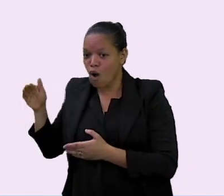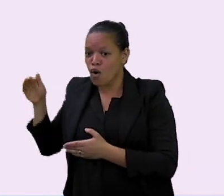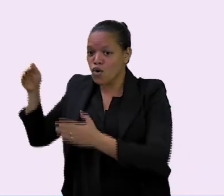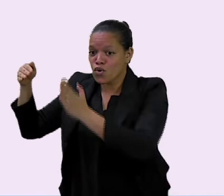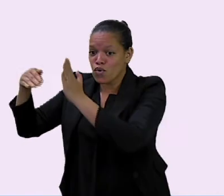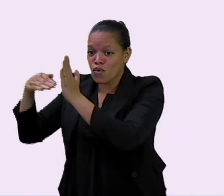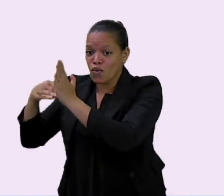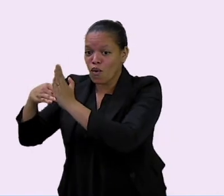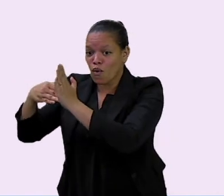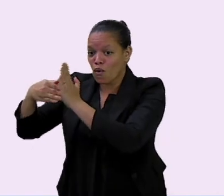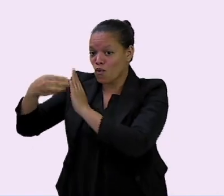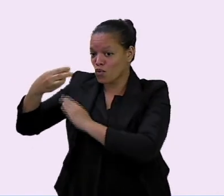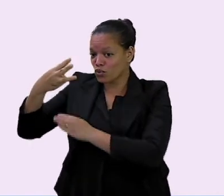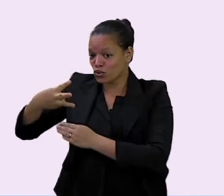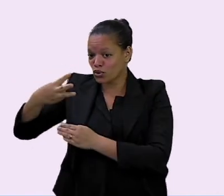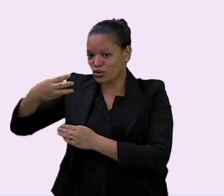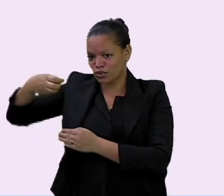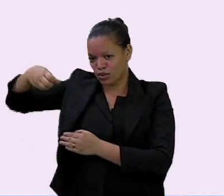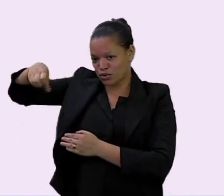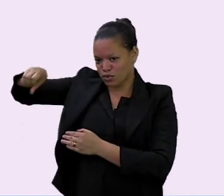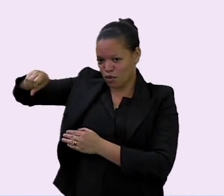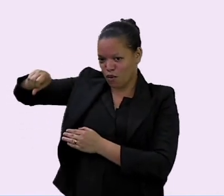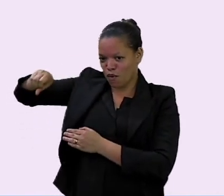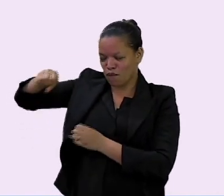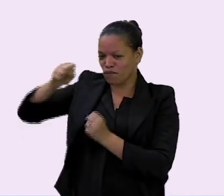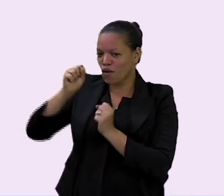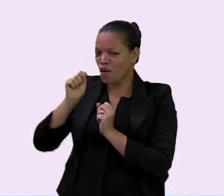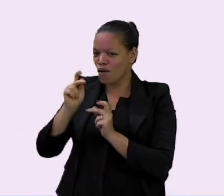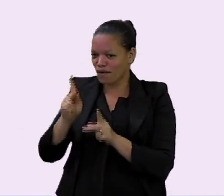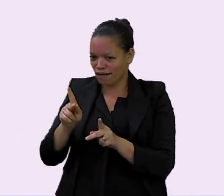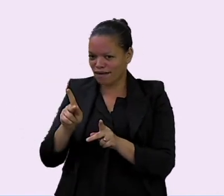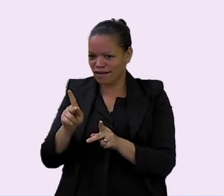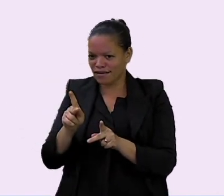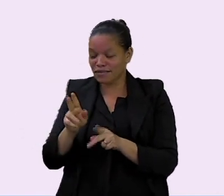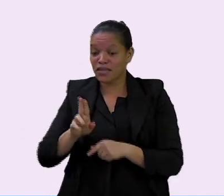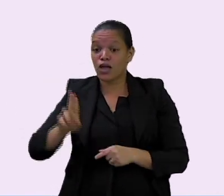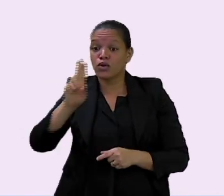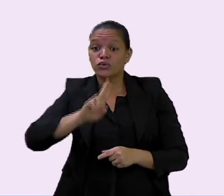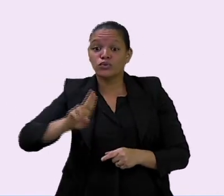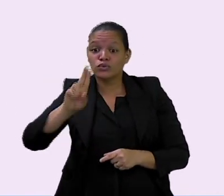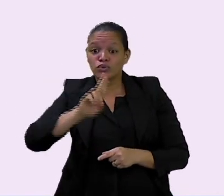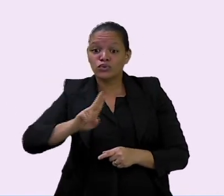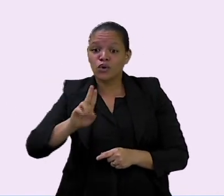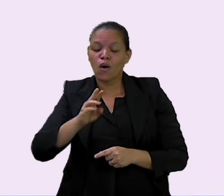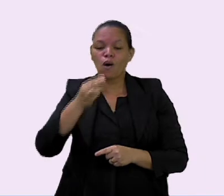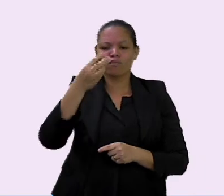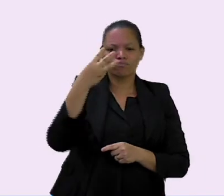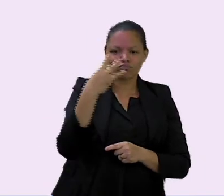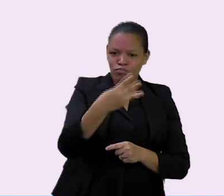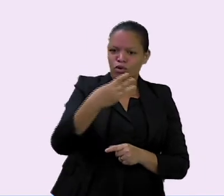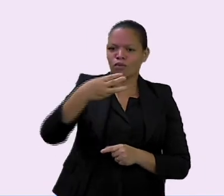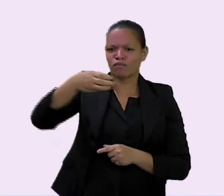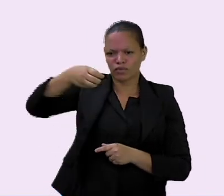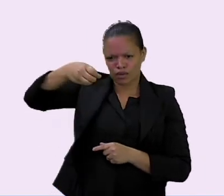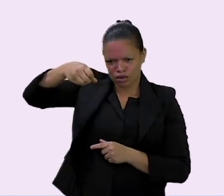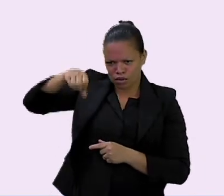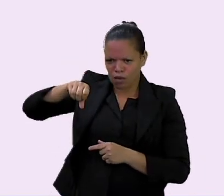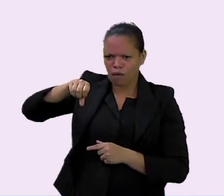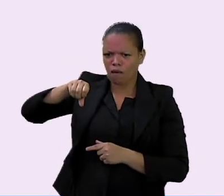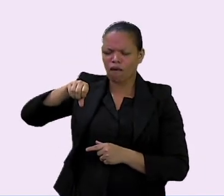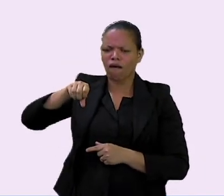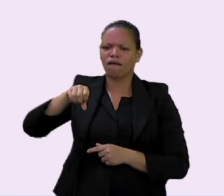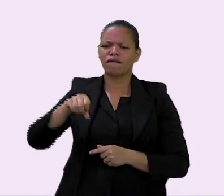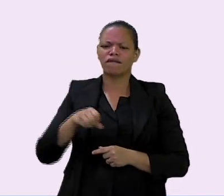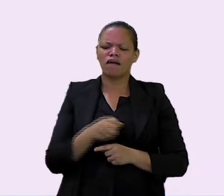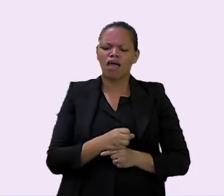quantos? 39 quadradinhos. Mas ela utilizou 39 quadradinhos de qual